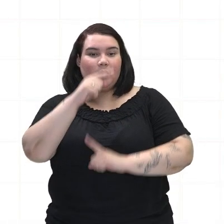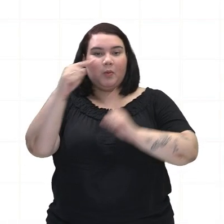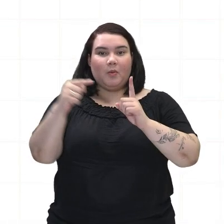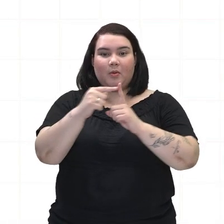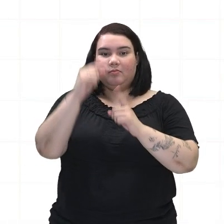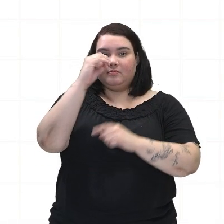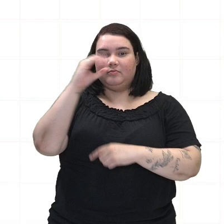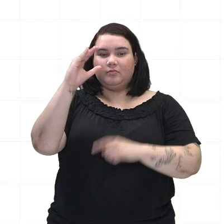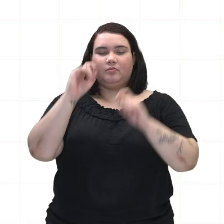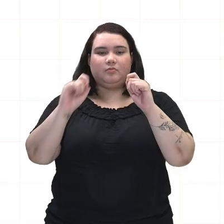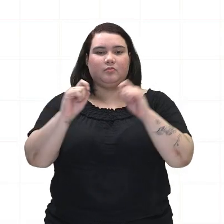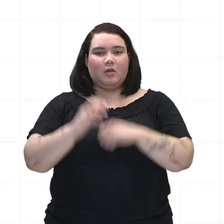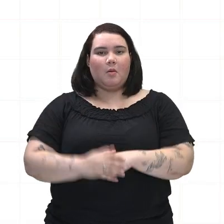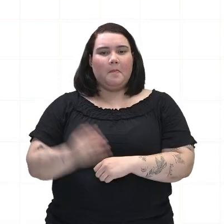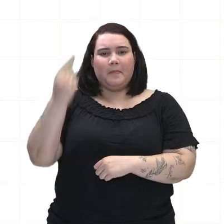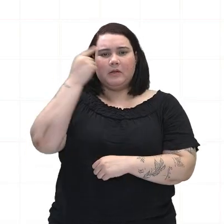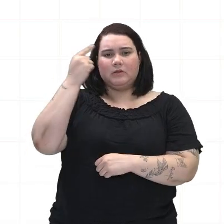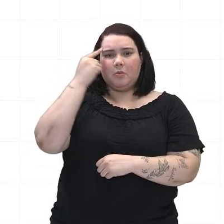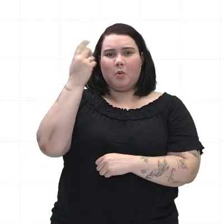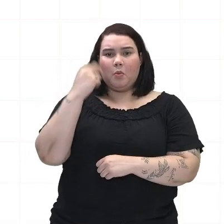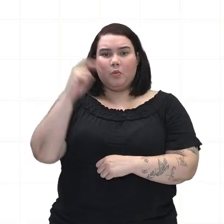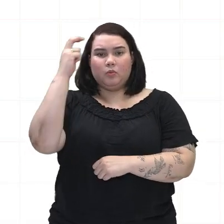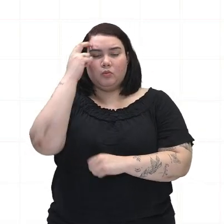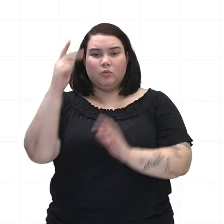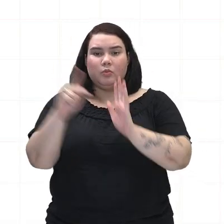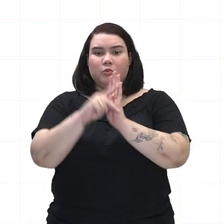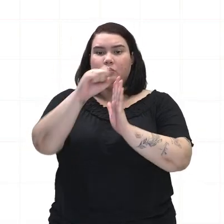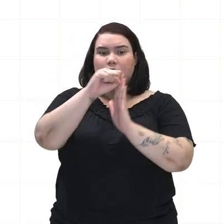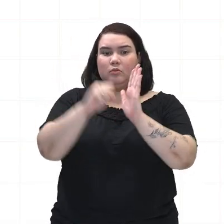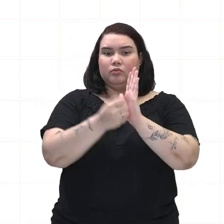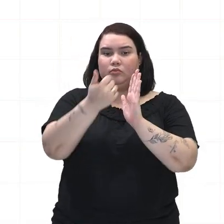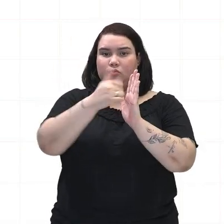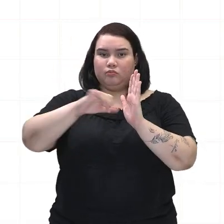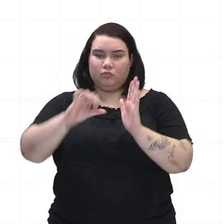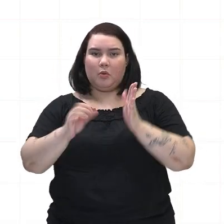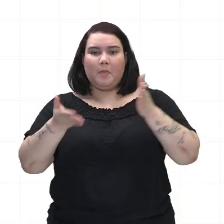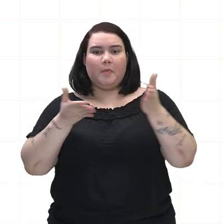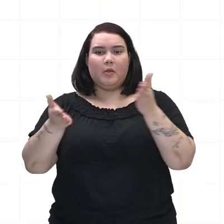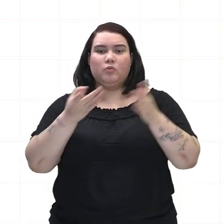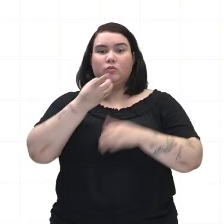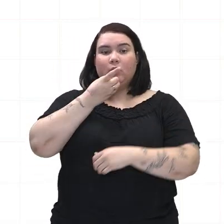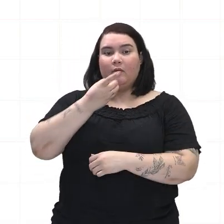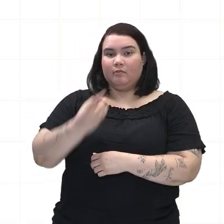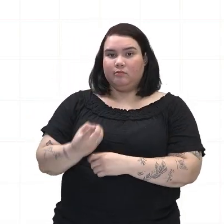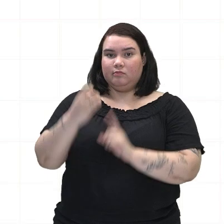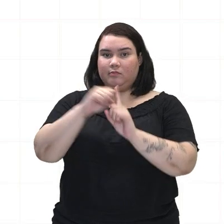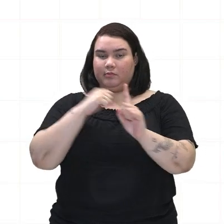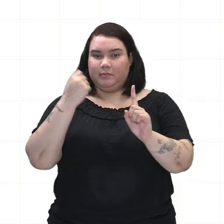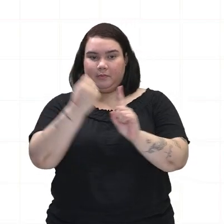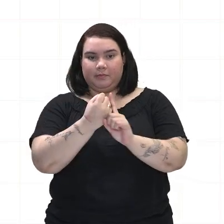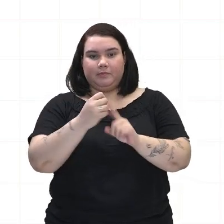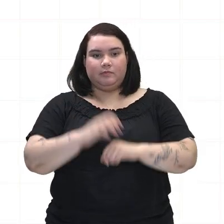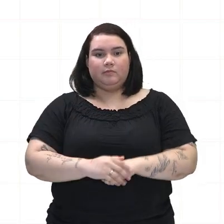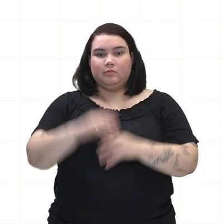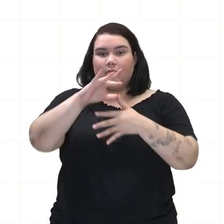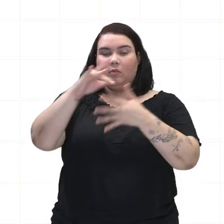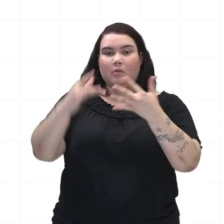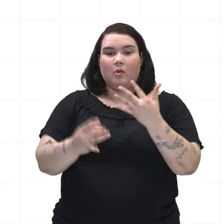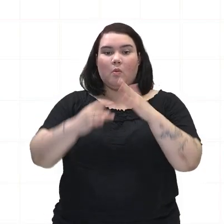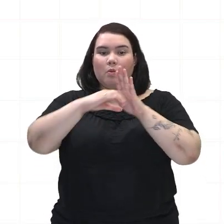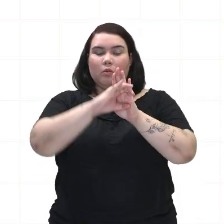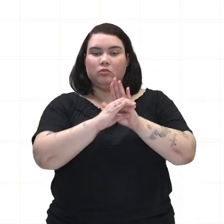do conhecimento, pensamento e cultura no século XIX, darwinismo social. Detalhamento,